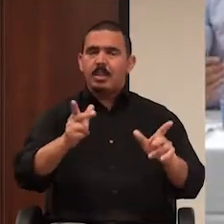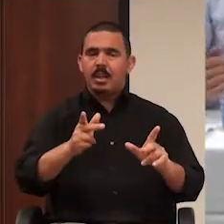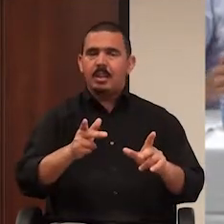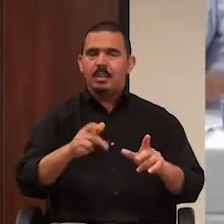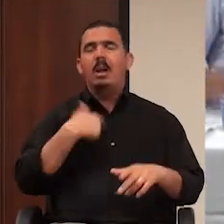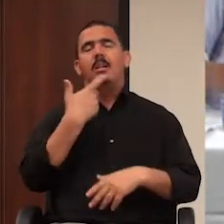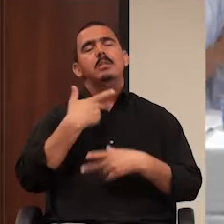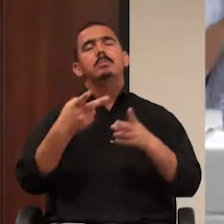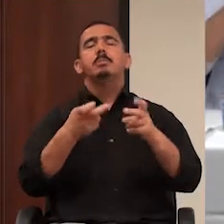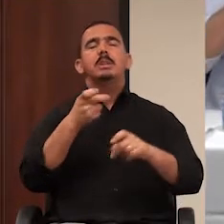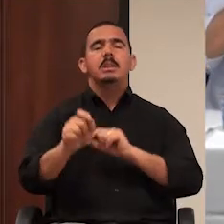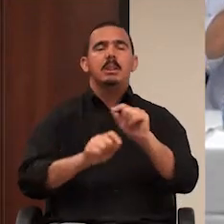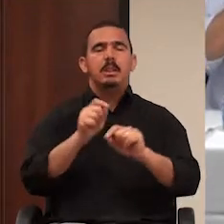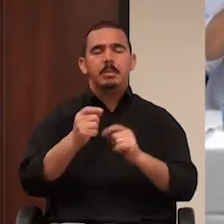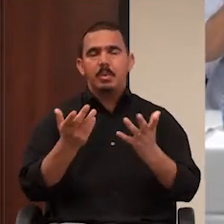gente vai ver